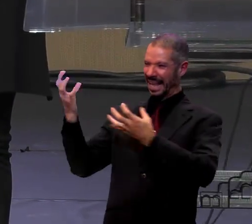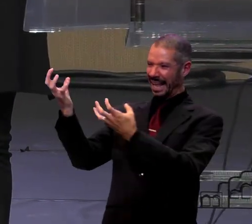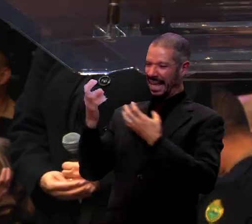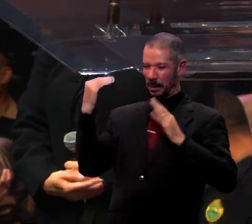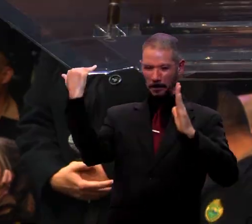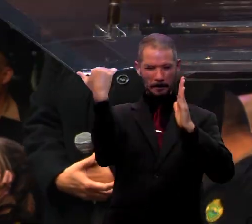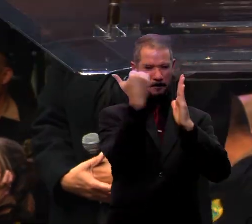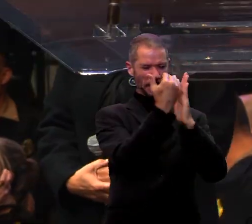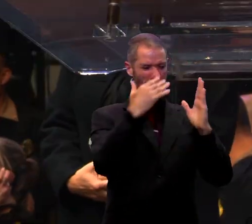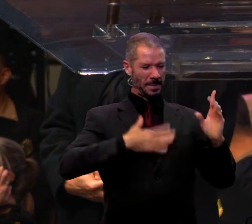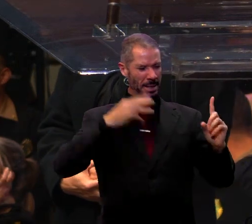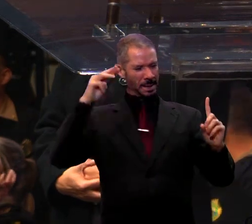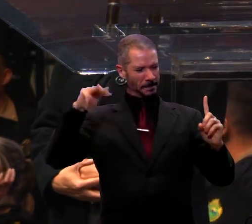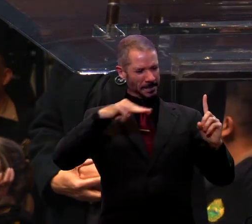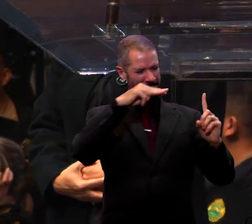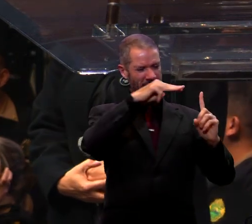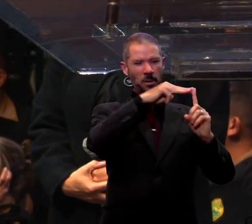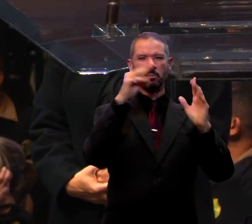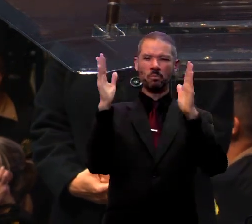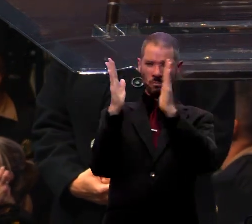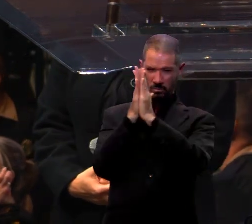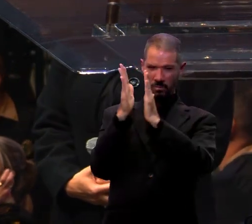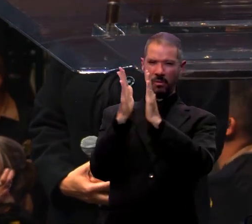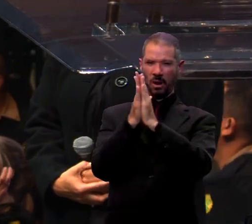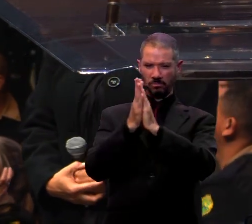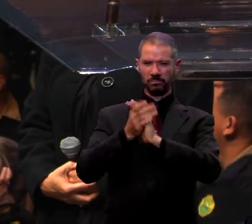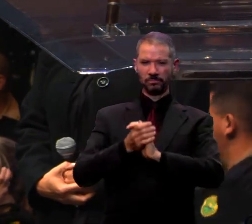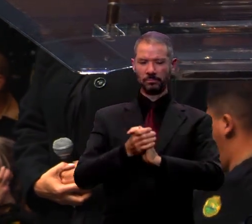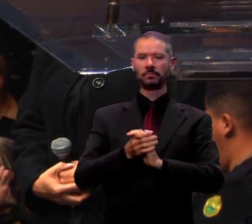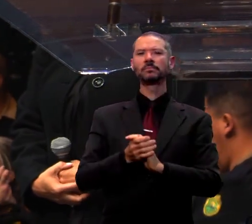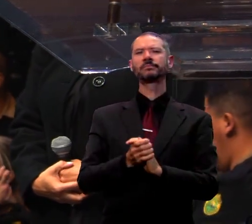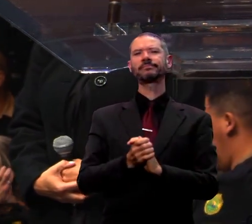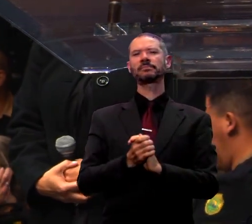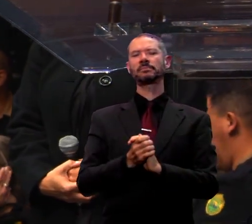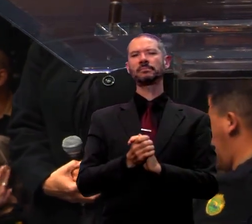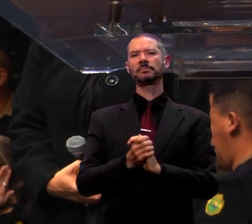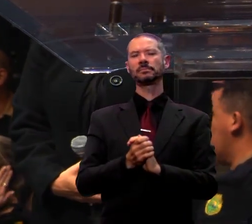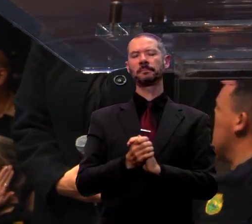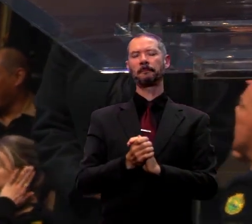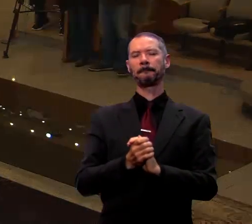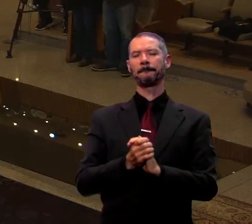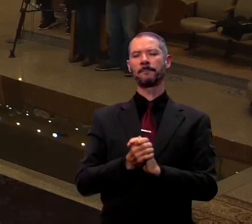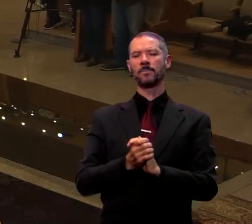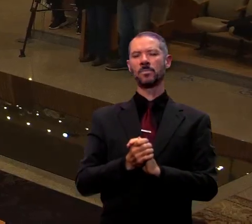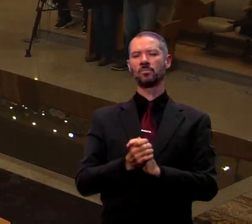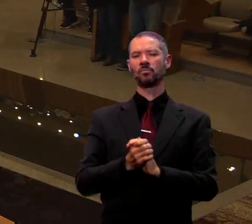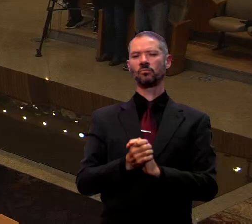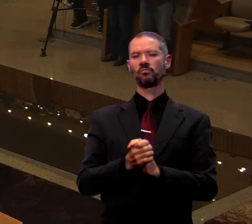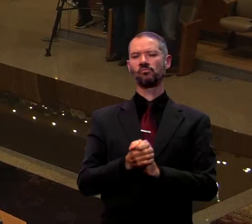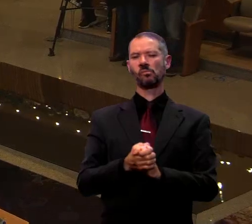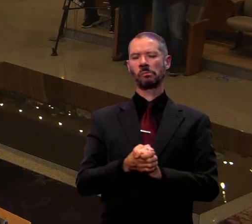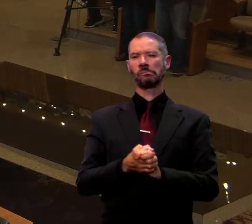minha missão. Vamos orar por isso? Vamos orar por isso. Feche seus olhos.